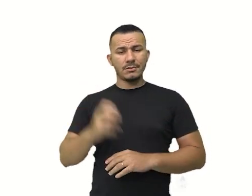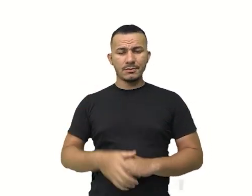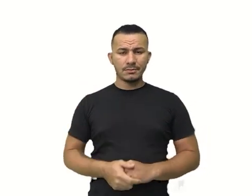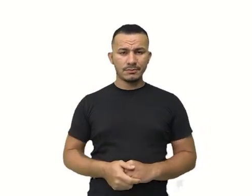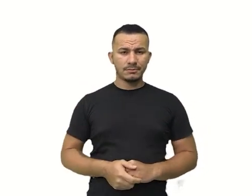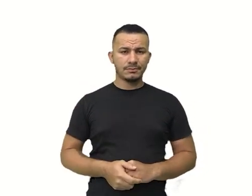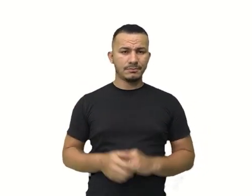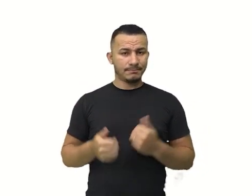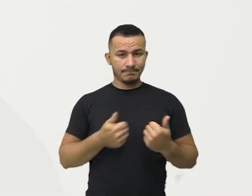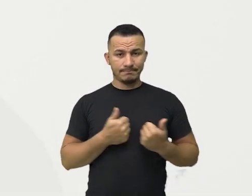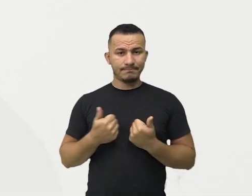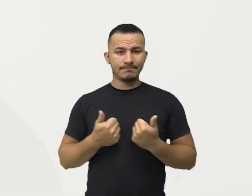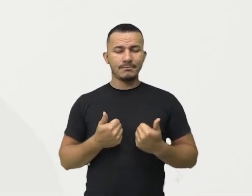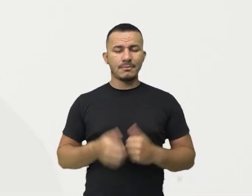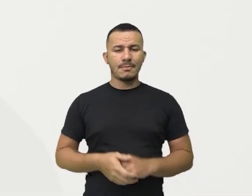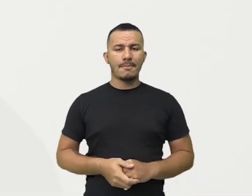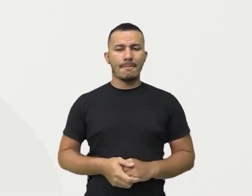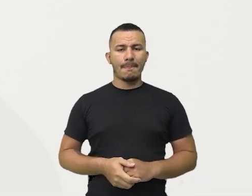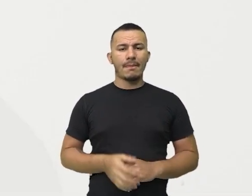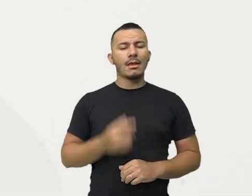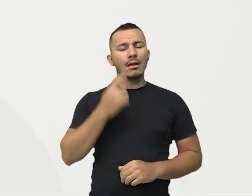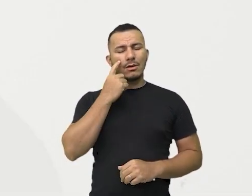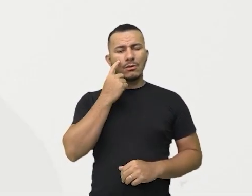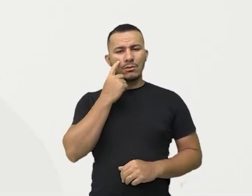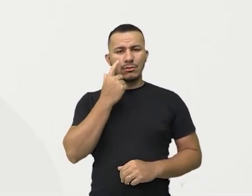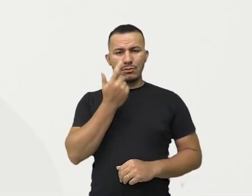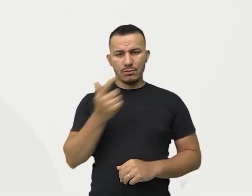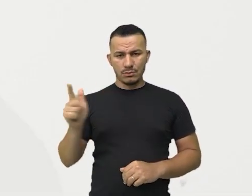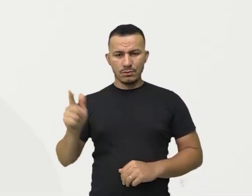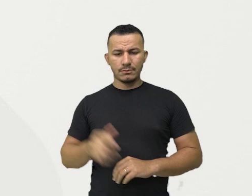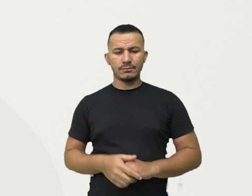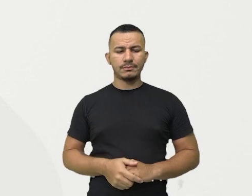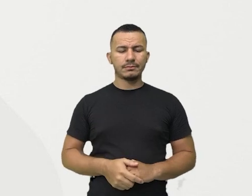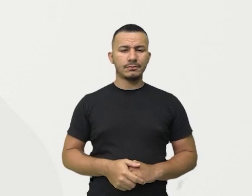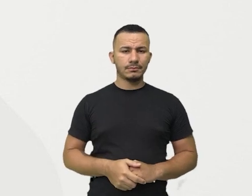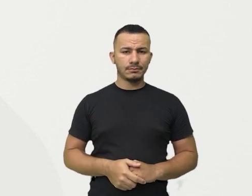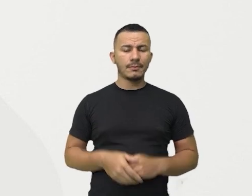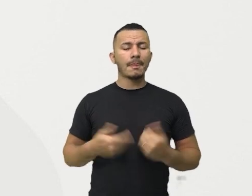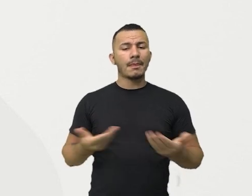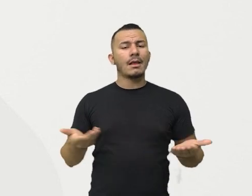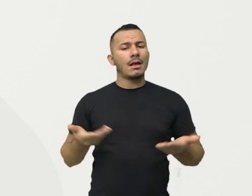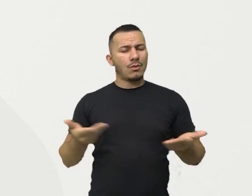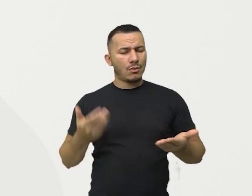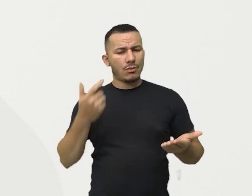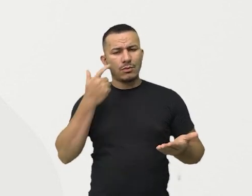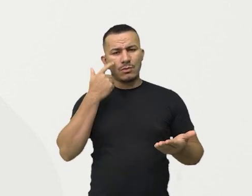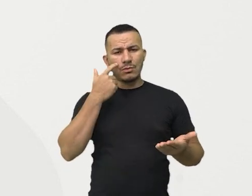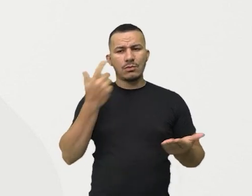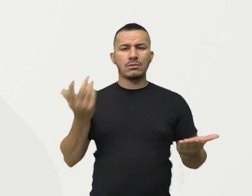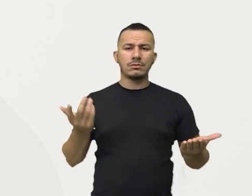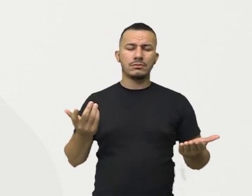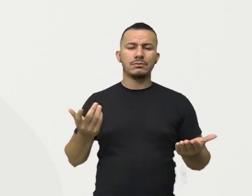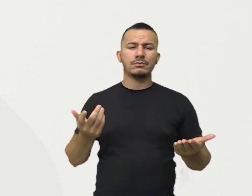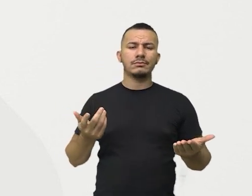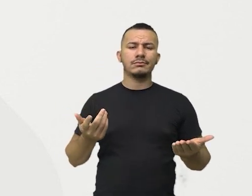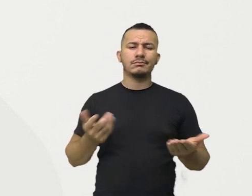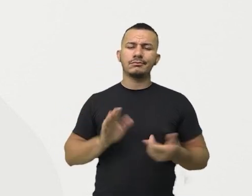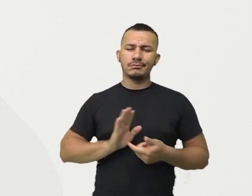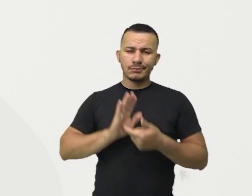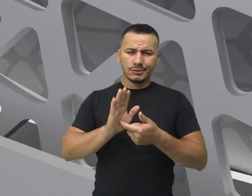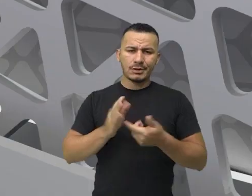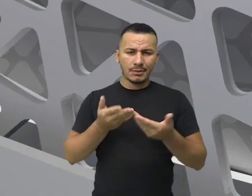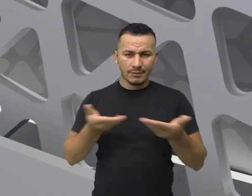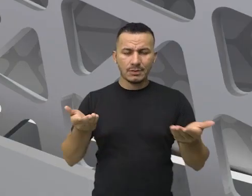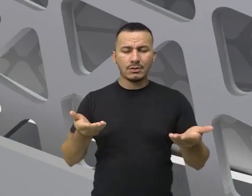legal? Beleza, pessoal? Bom, dito isto, pessoal, vale a gente também citar aqui para